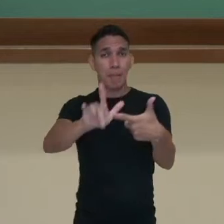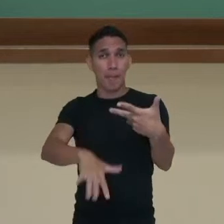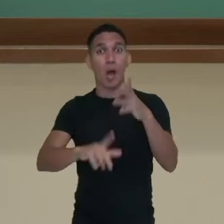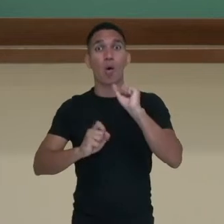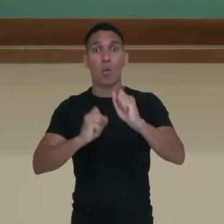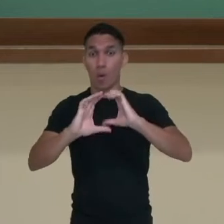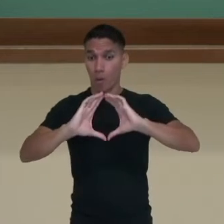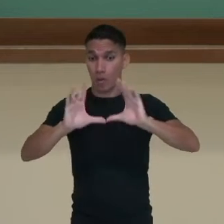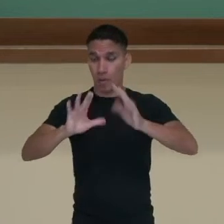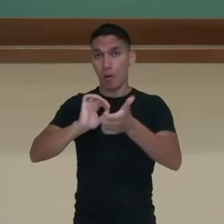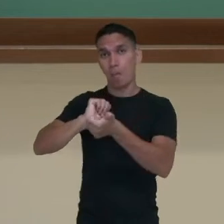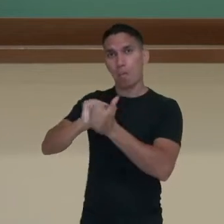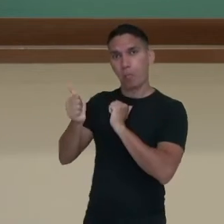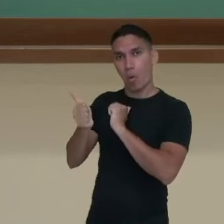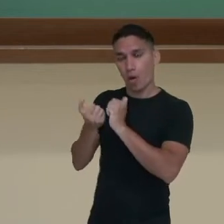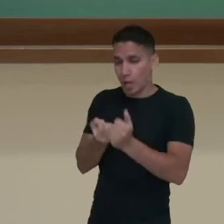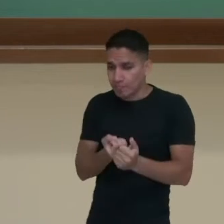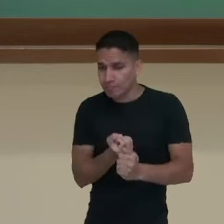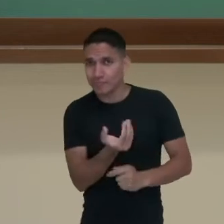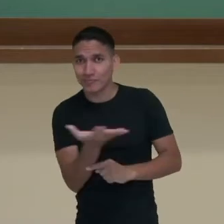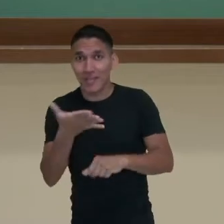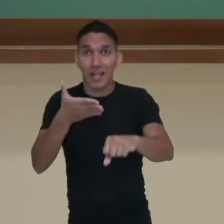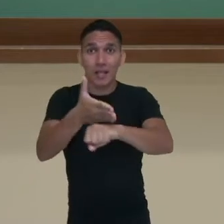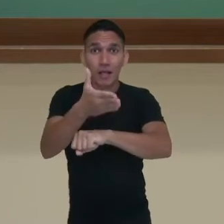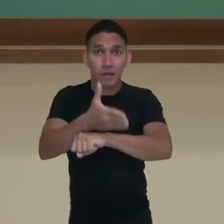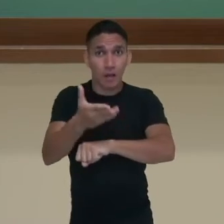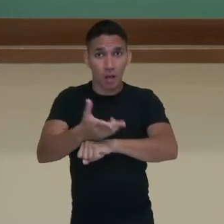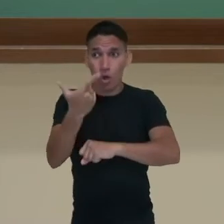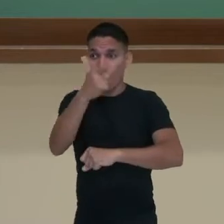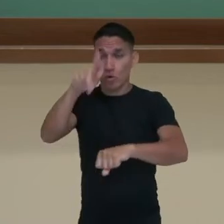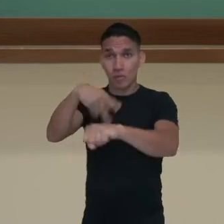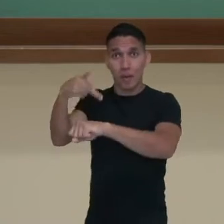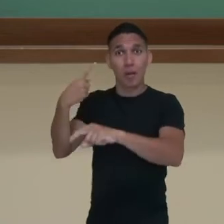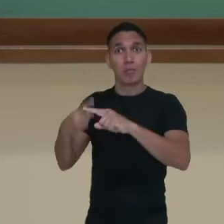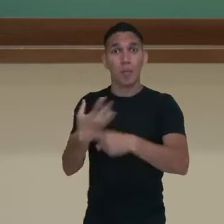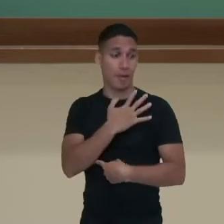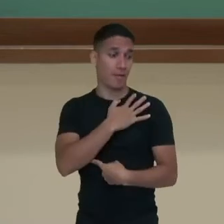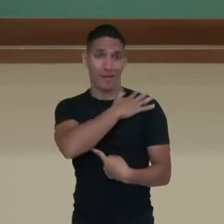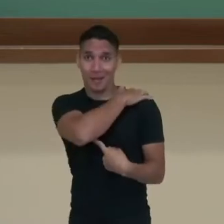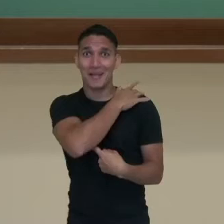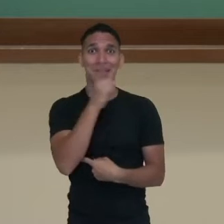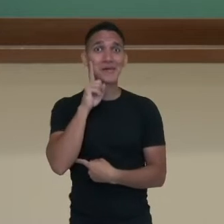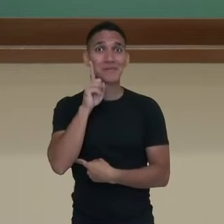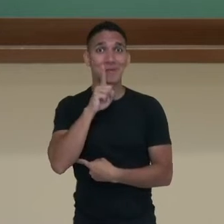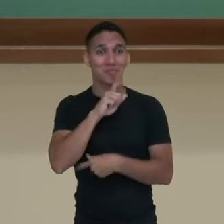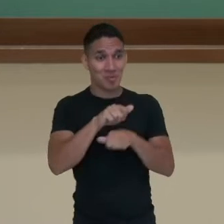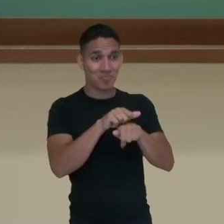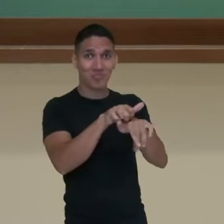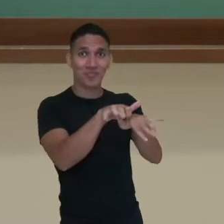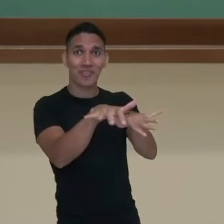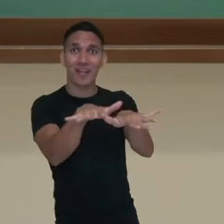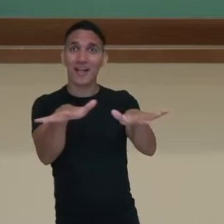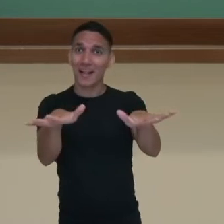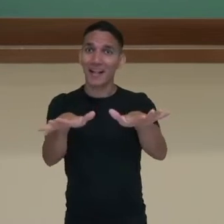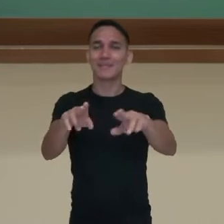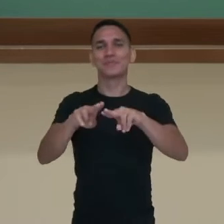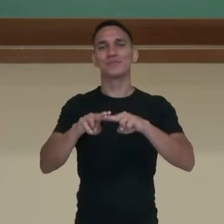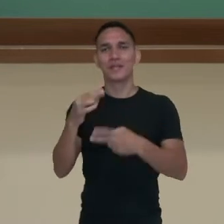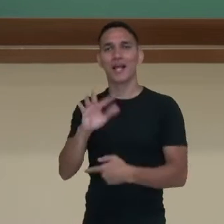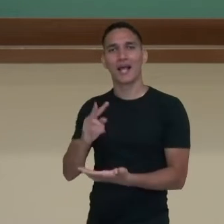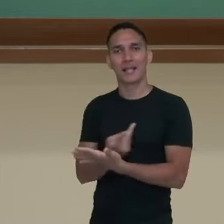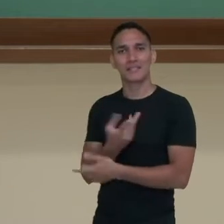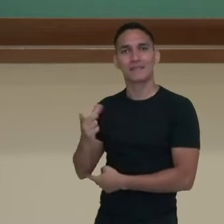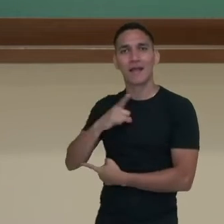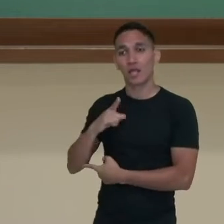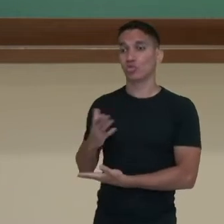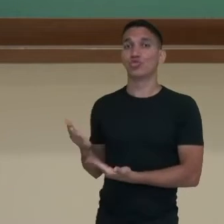foi introduzido em outros países pelas Forças Armadas Americanas. Então o exército ali, os